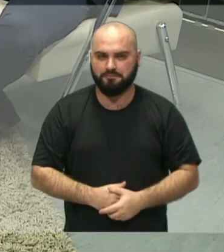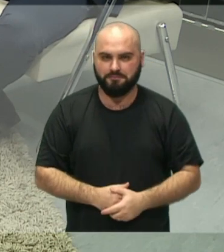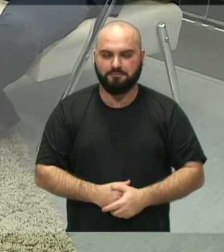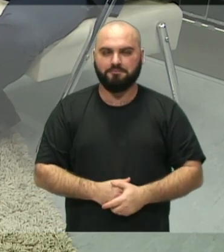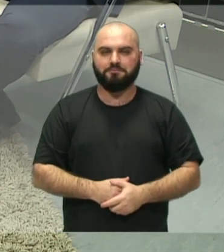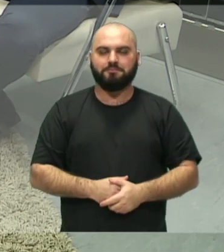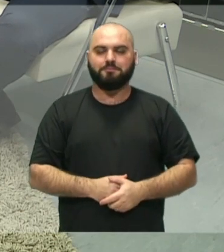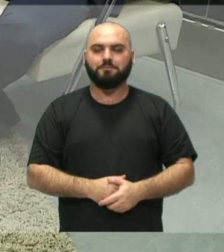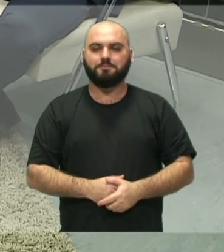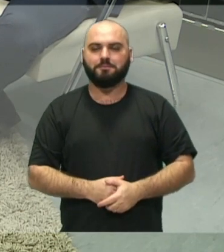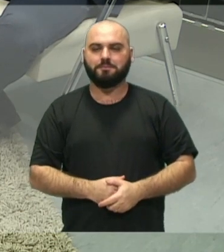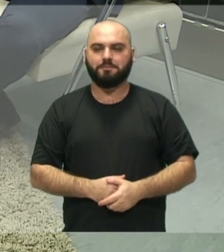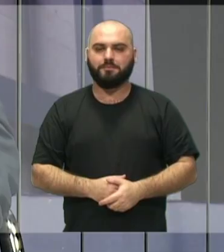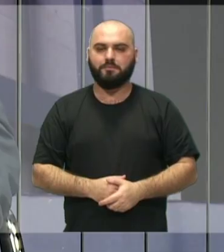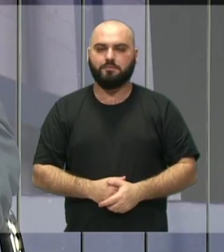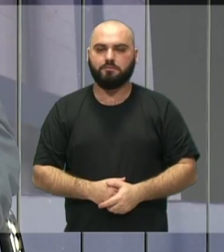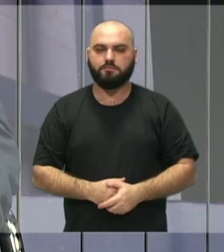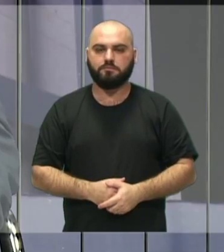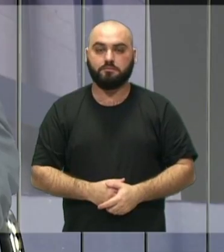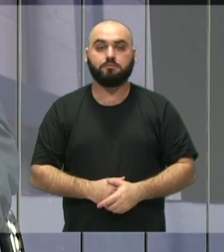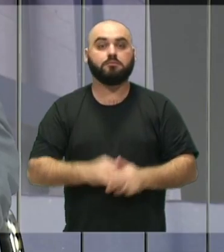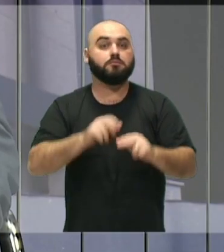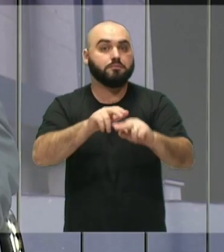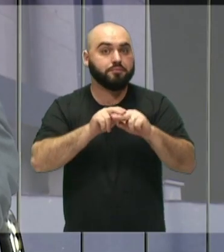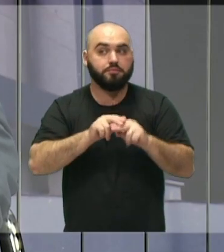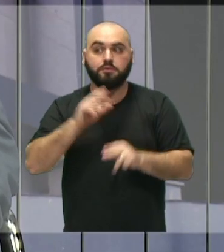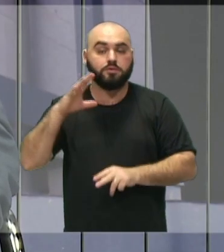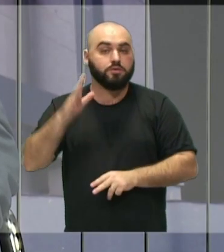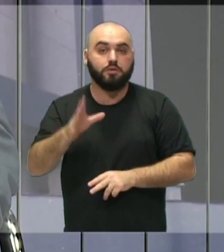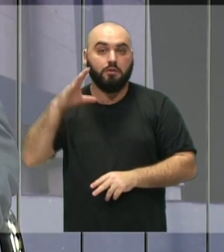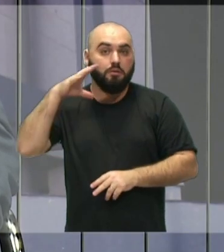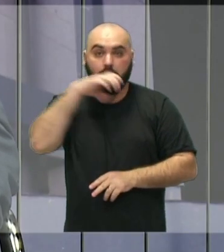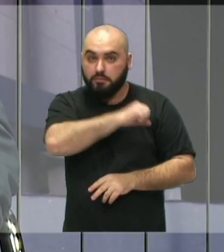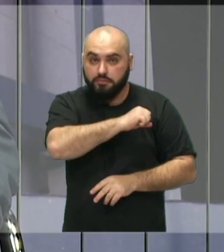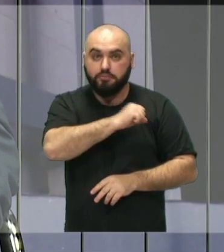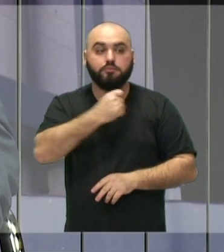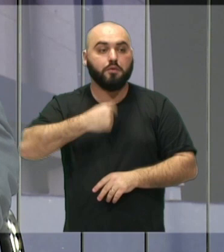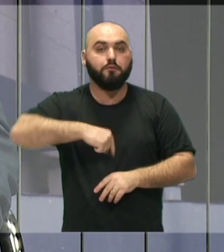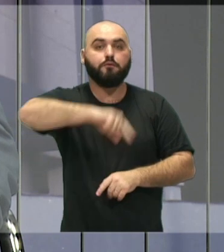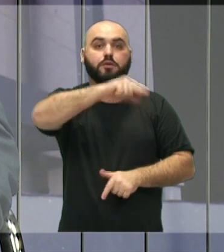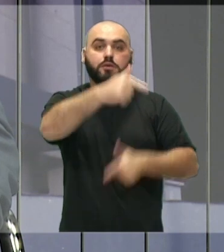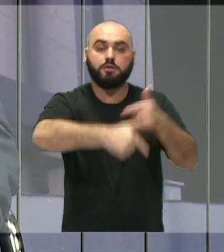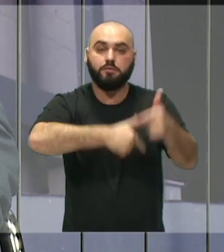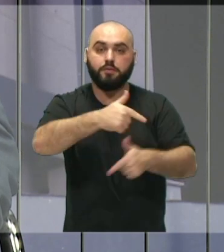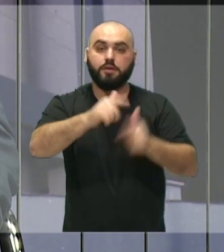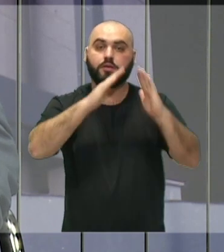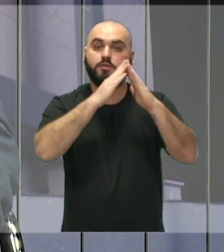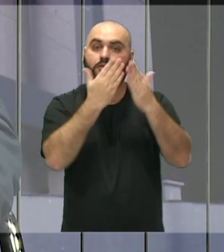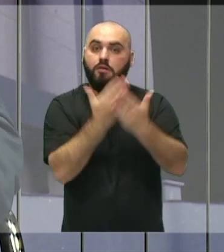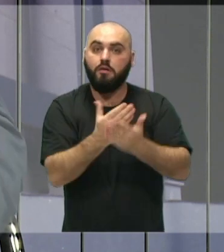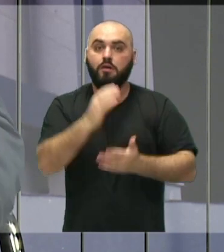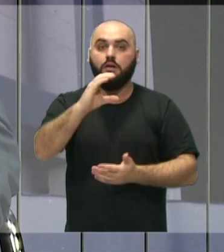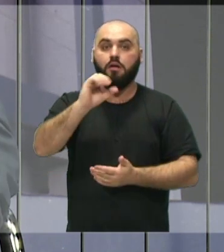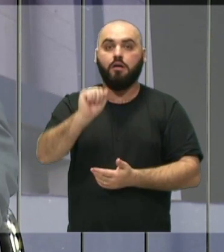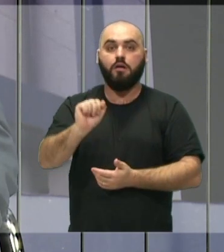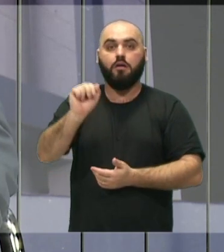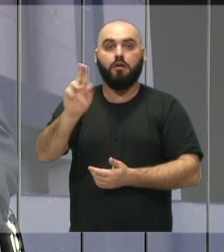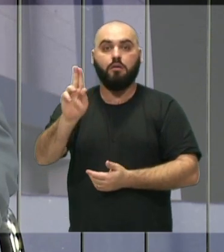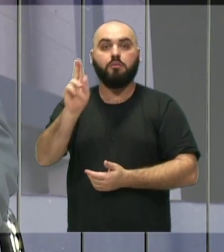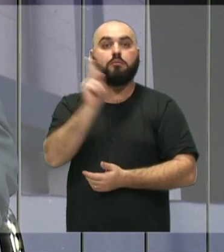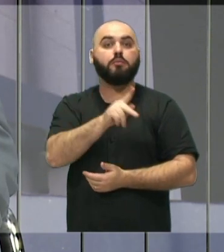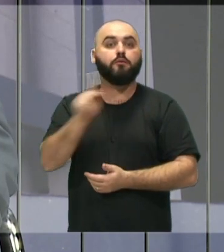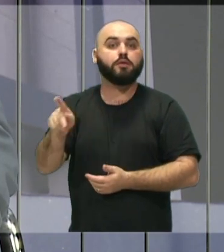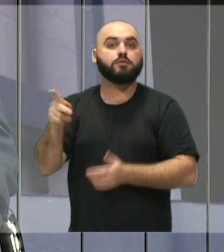cidade de Blumenau. Quis o destino que logo na sequência eu fui trabalhar no Colégio de Aplicação da Univale, como professor